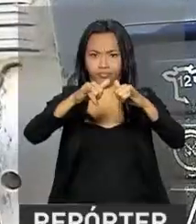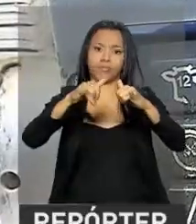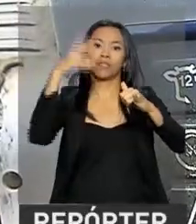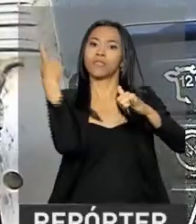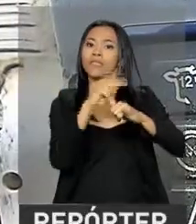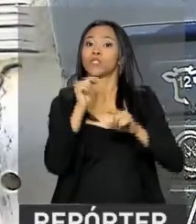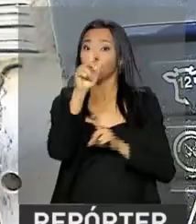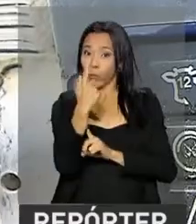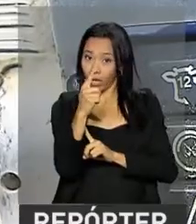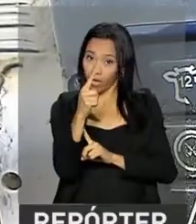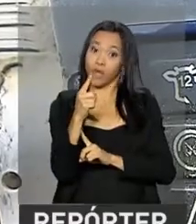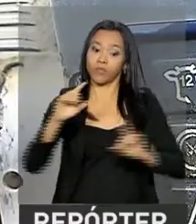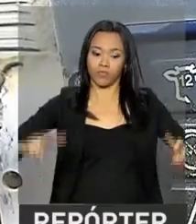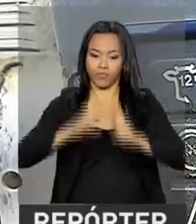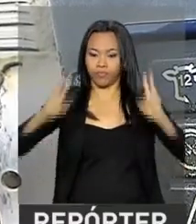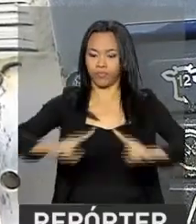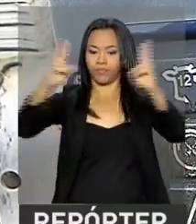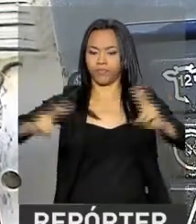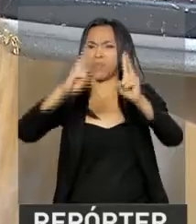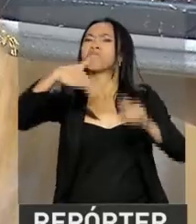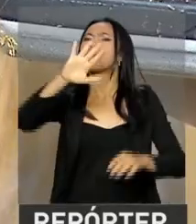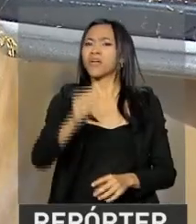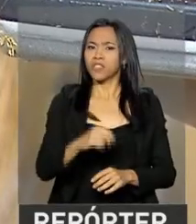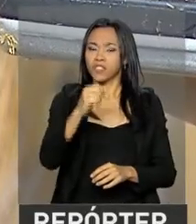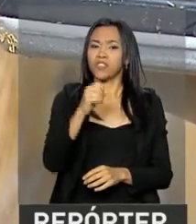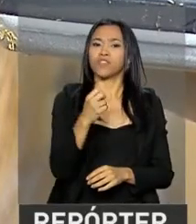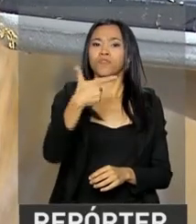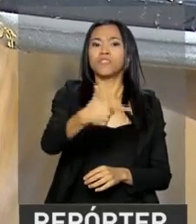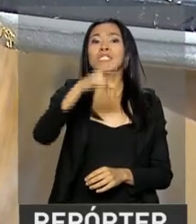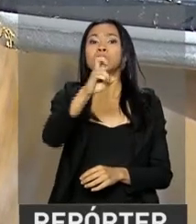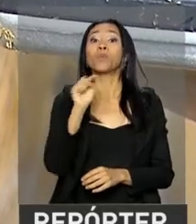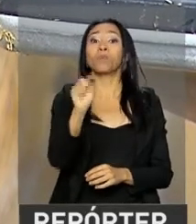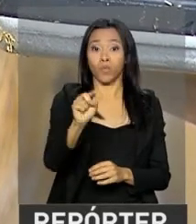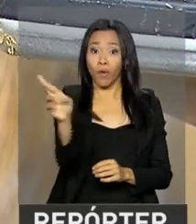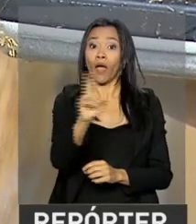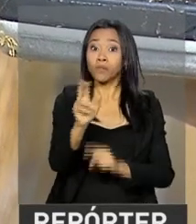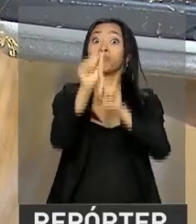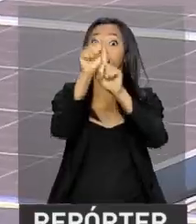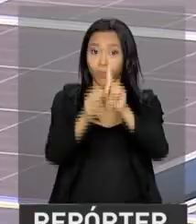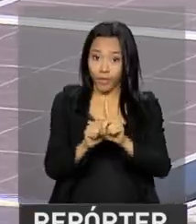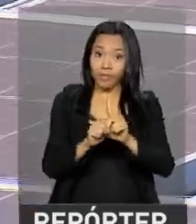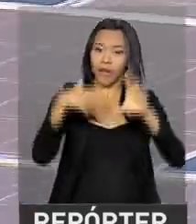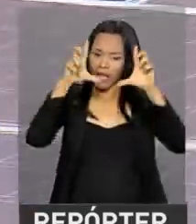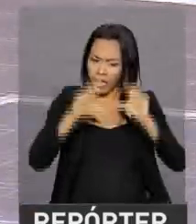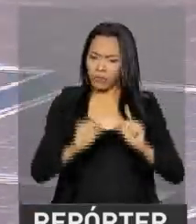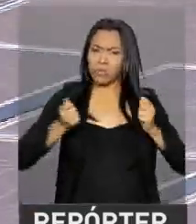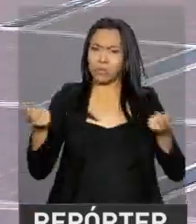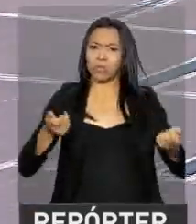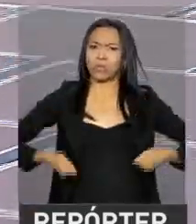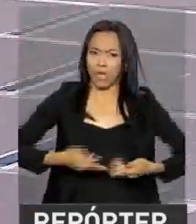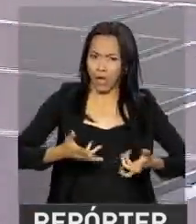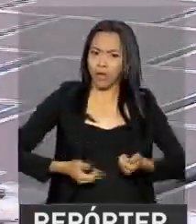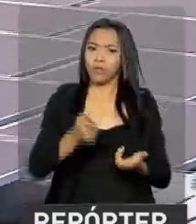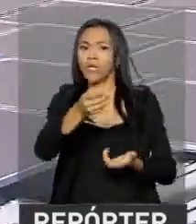goiás por mês são gastos mais de 25 mil reais para reduzir os custos são luís iniciou a